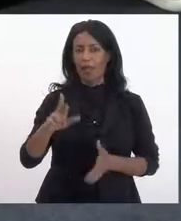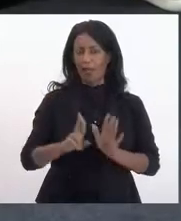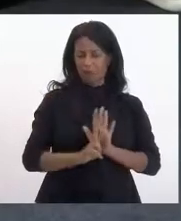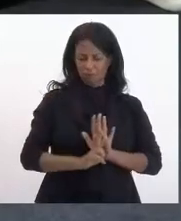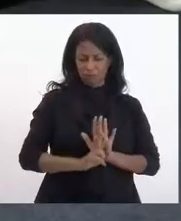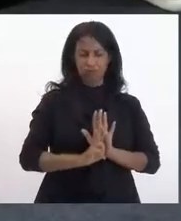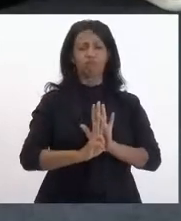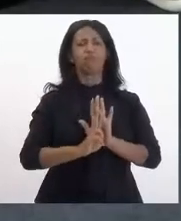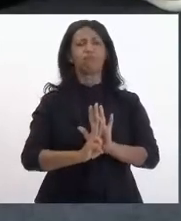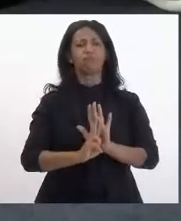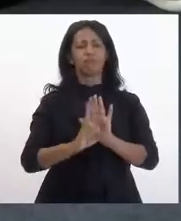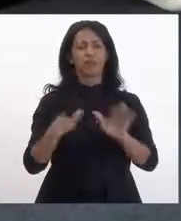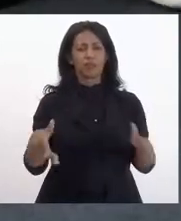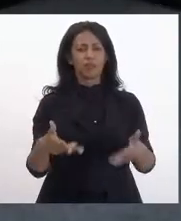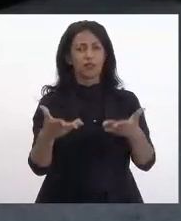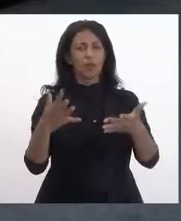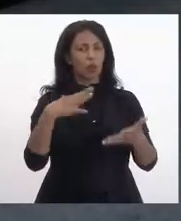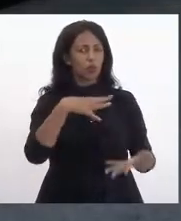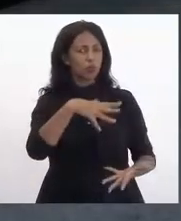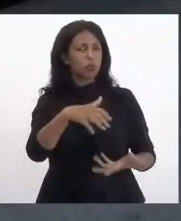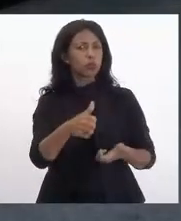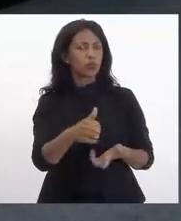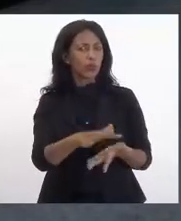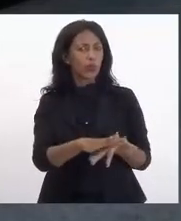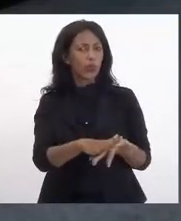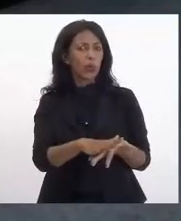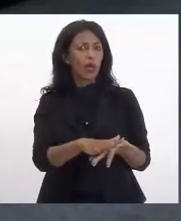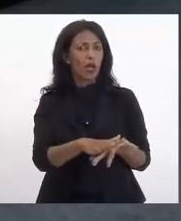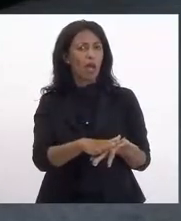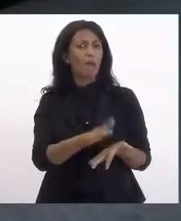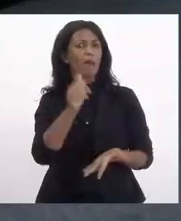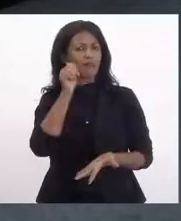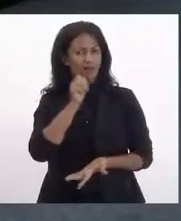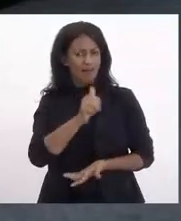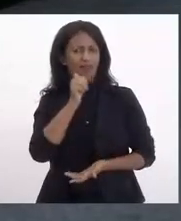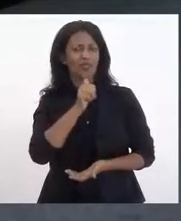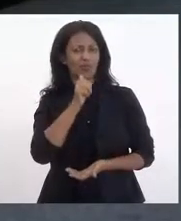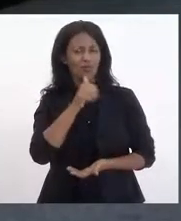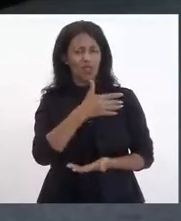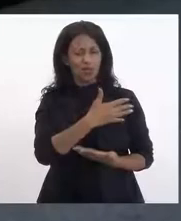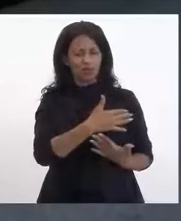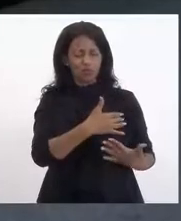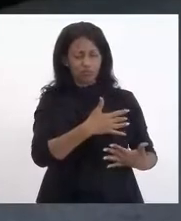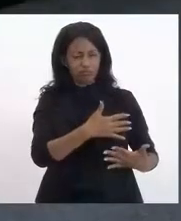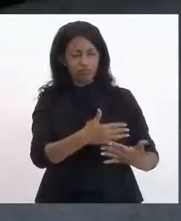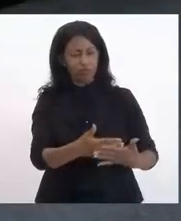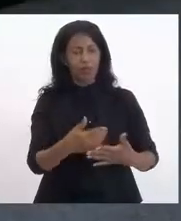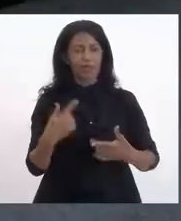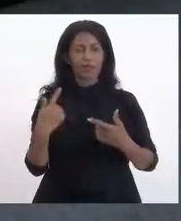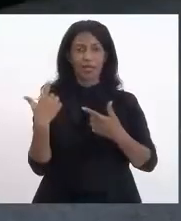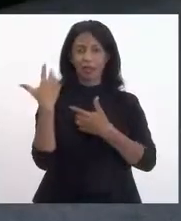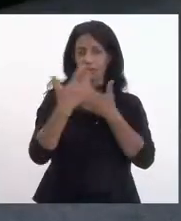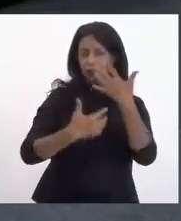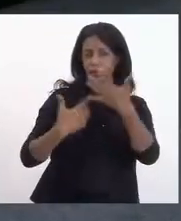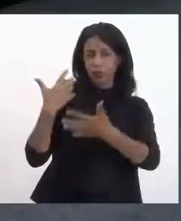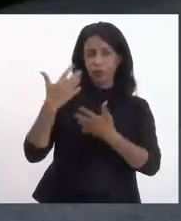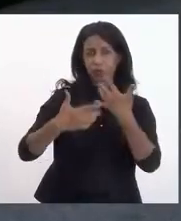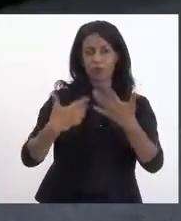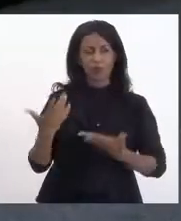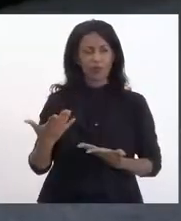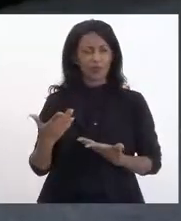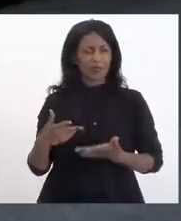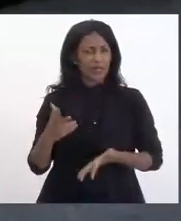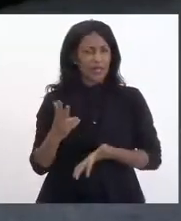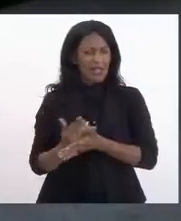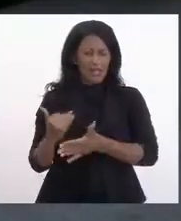né, não só o mundo do samba, mas o mundo das mulheres, porque, através da sua música, ela, sem dúvida